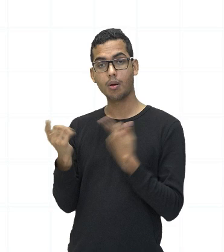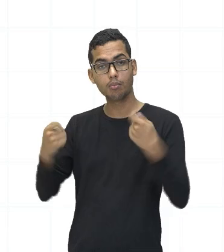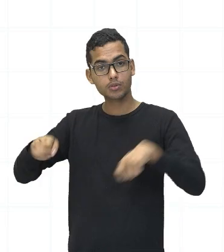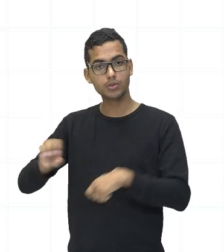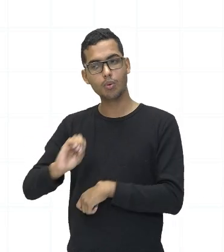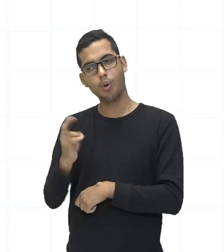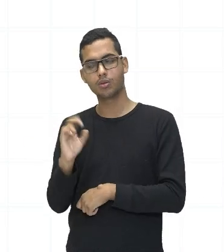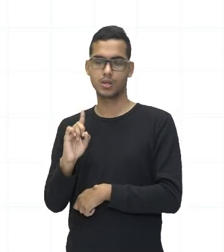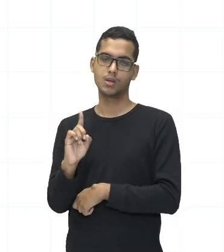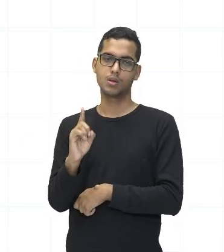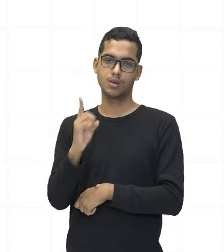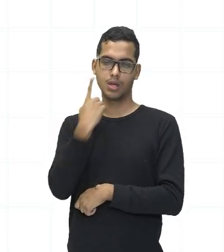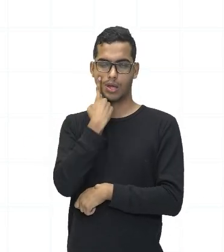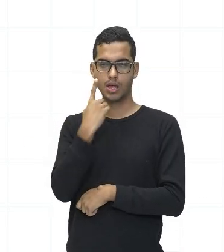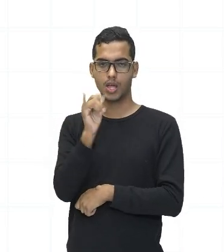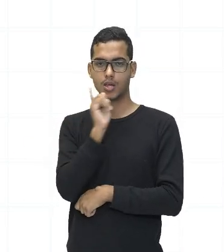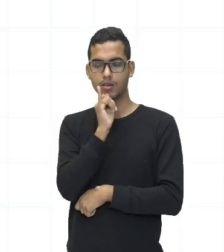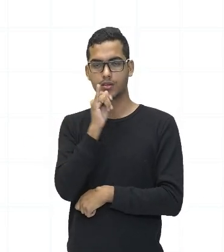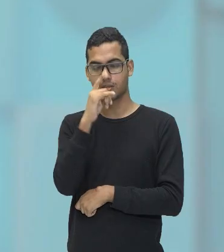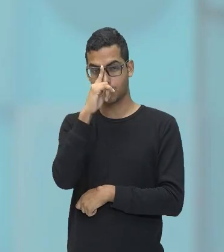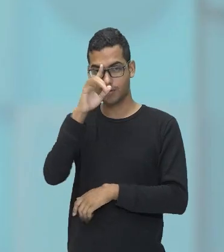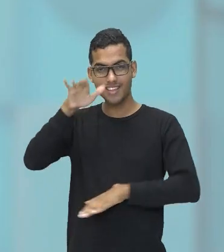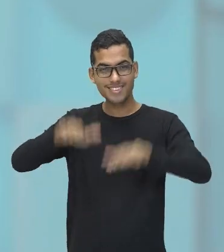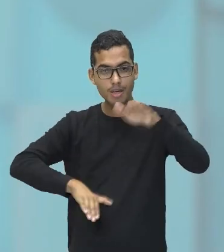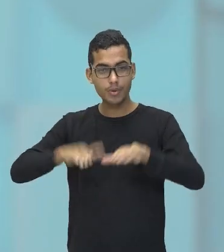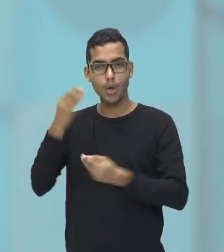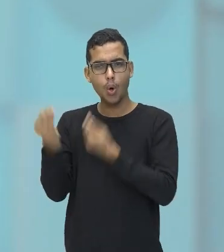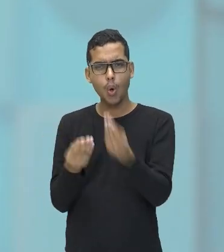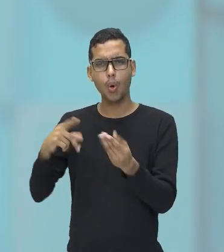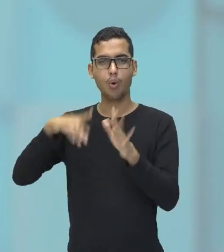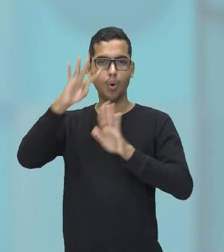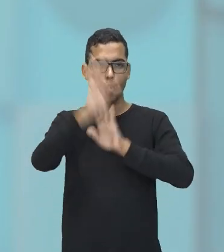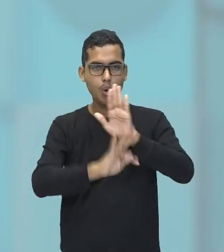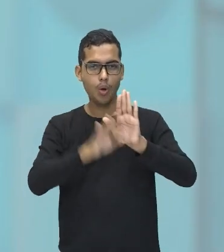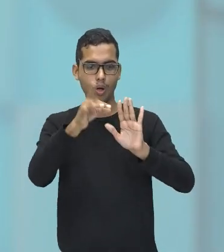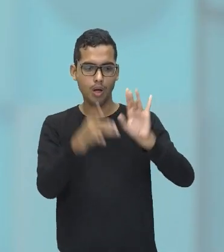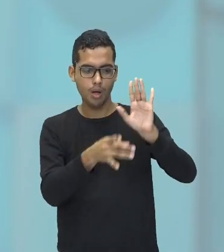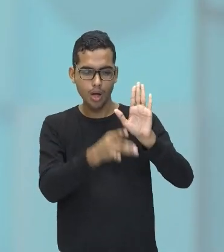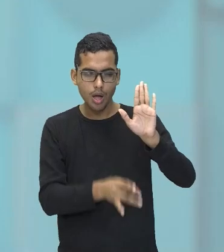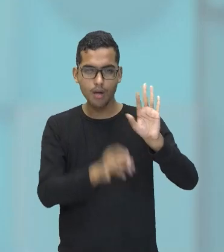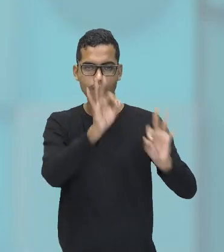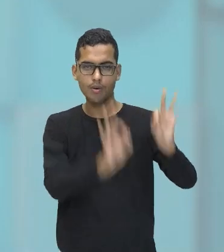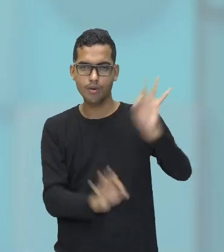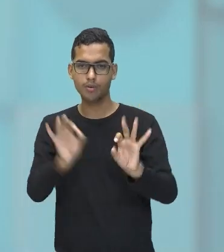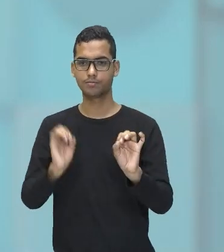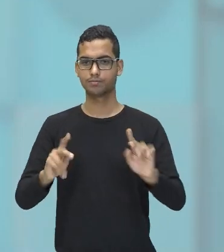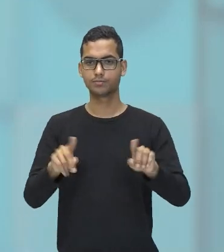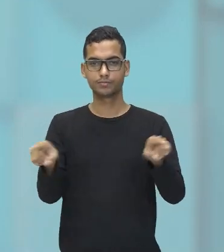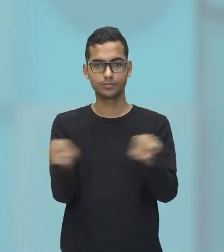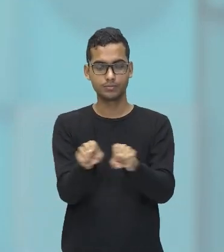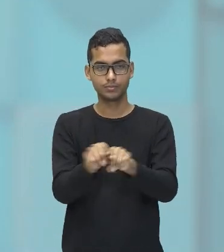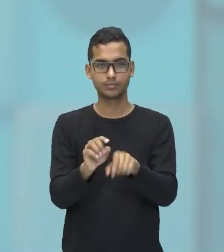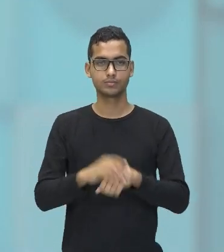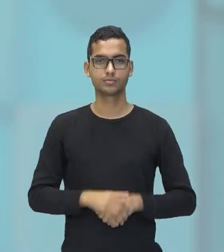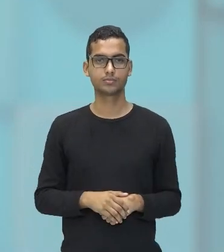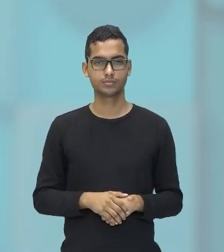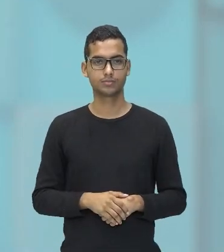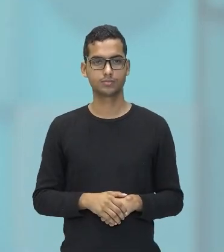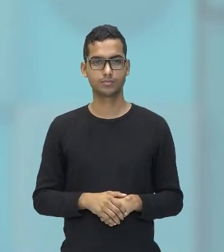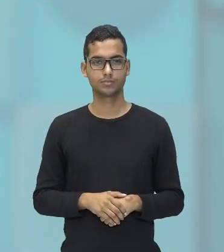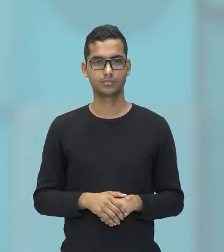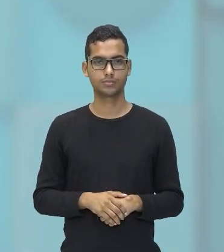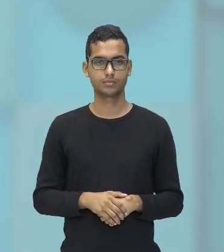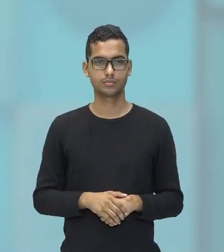depender, então, justamente da forma como o discurso vai sendo organizado, ok? E a questão